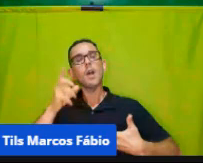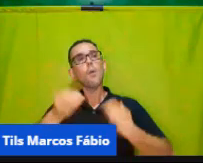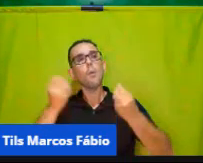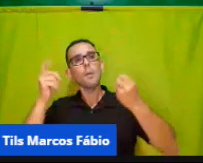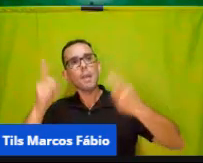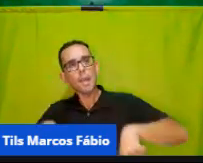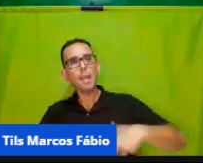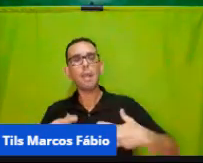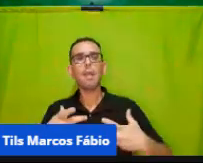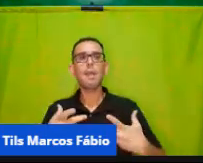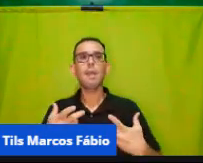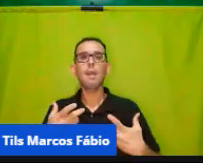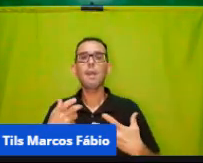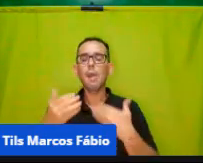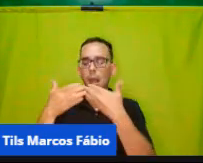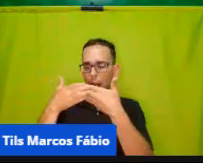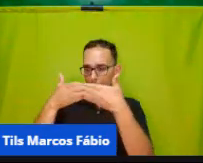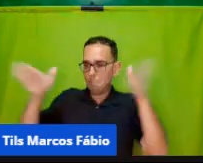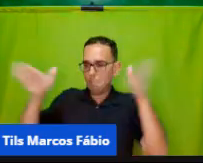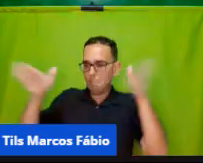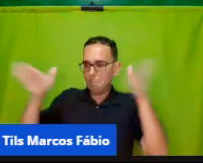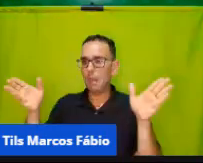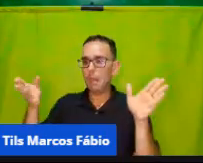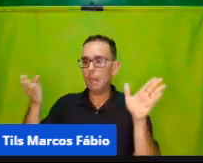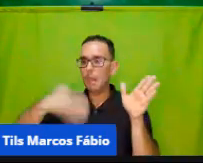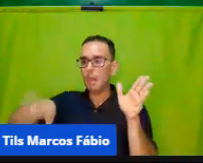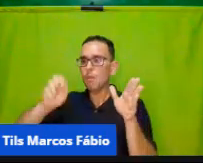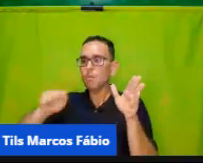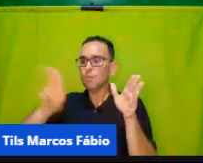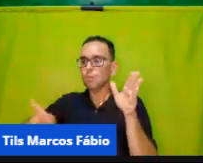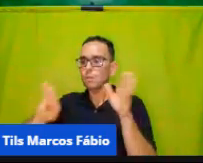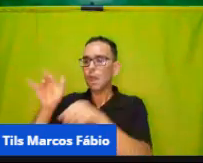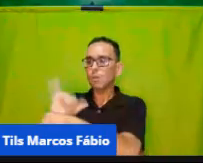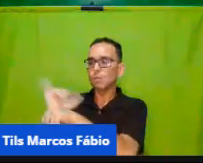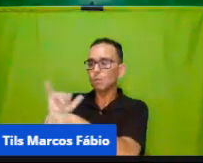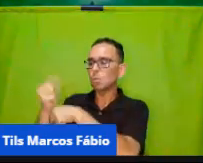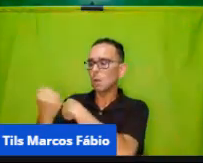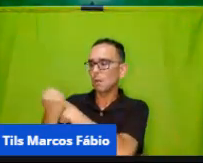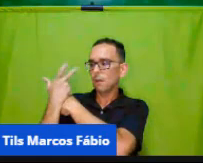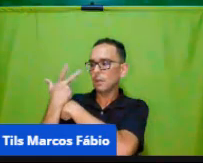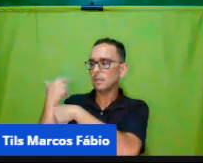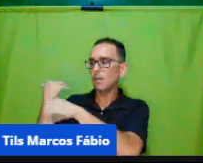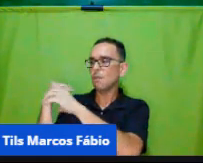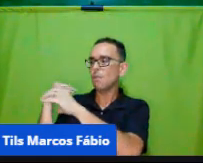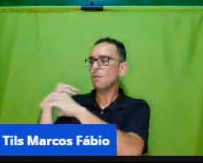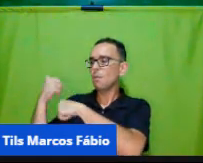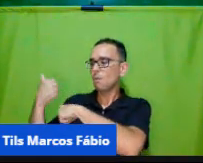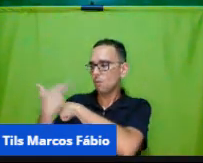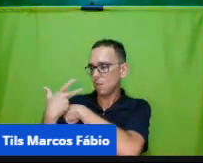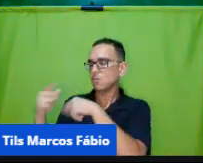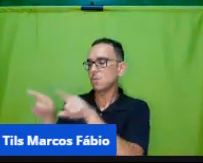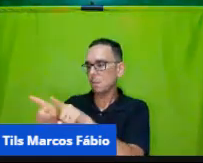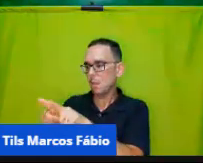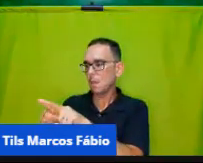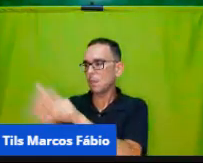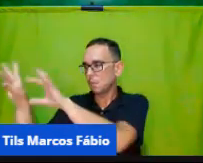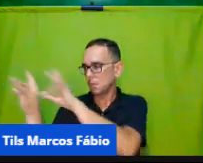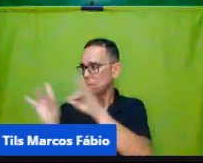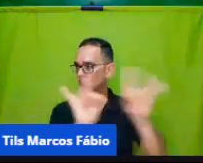puder ampliar um pouquinho mais essa questão de utilizar o YouTube para gravar esses vídeos e compartilhar o link, por gentileza.